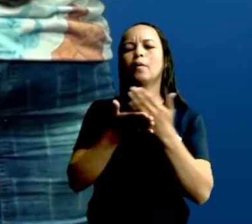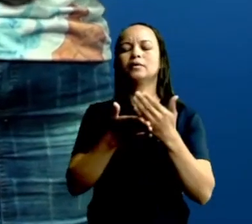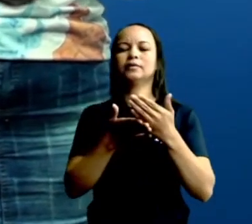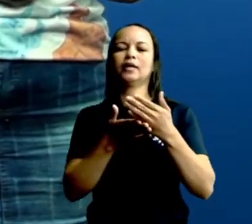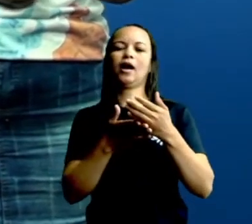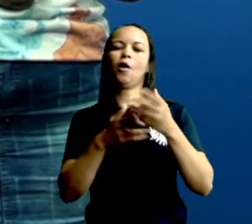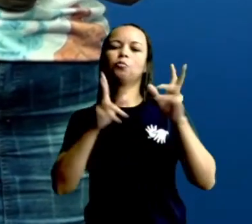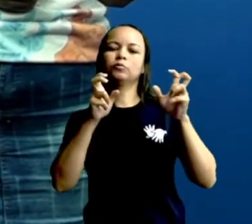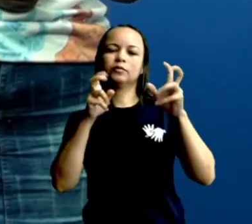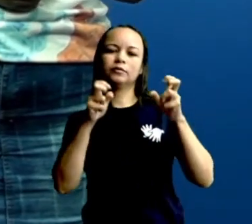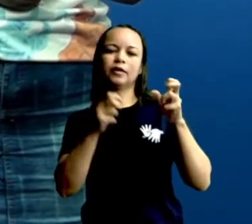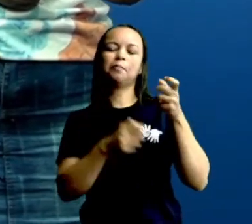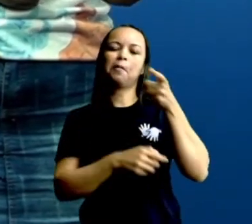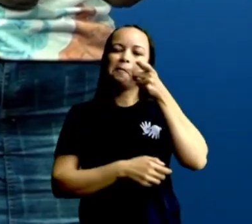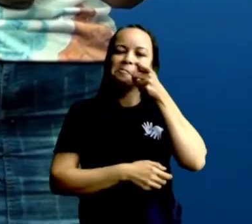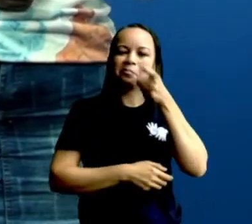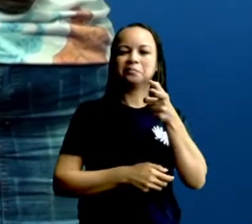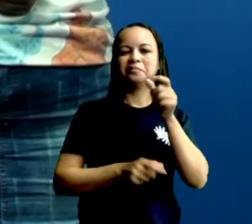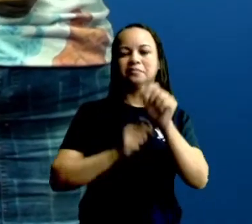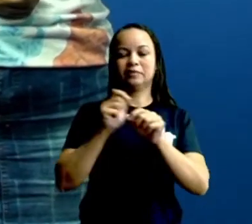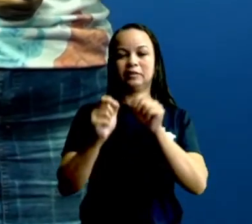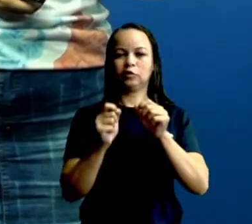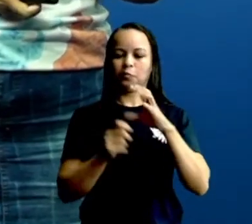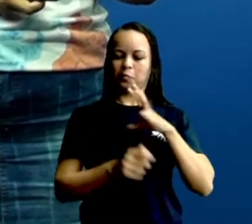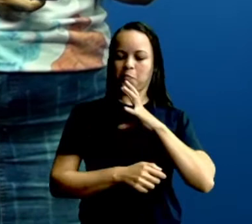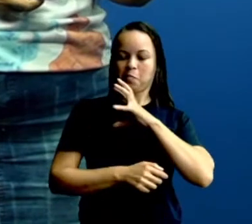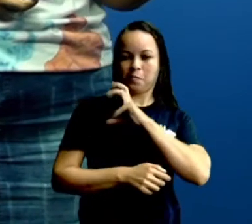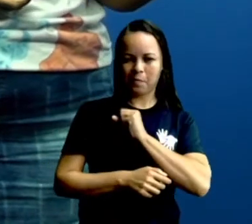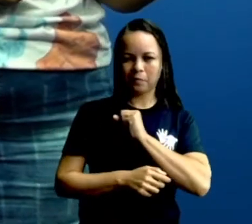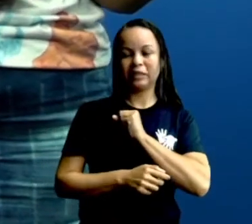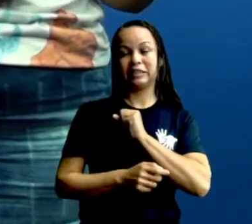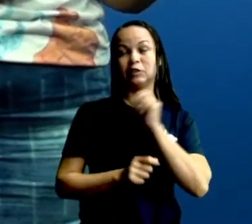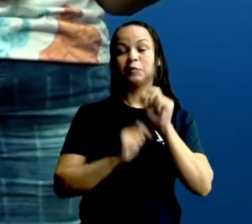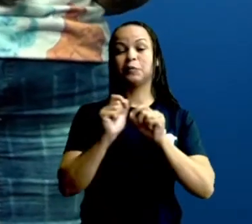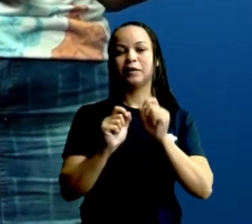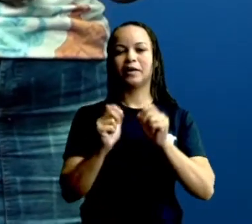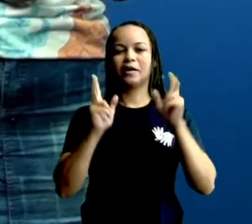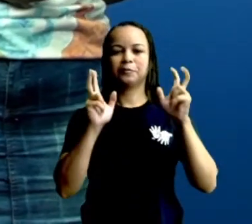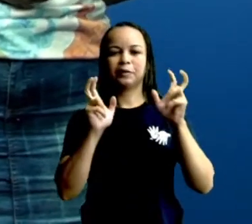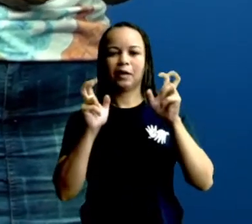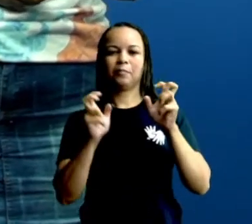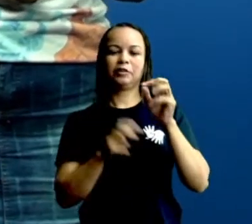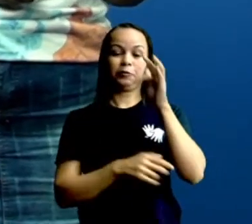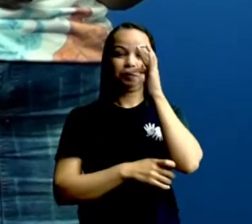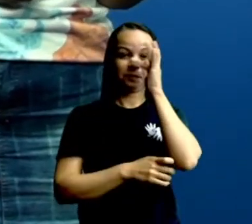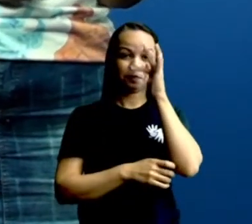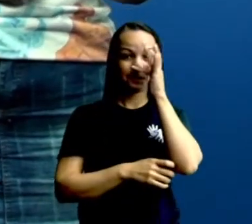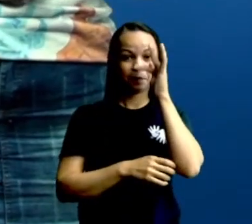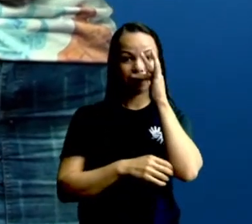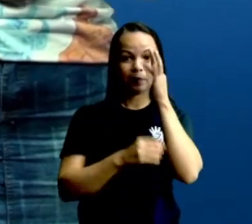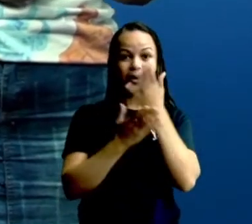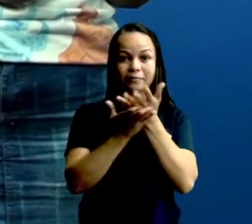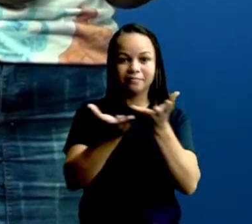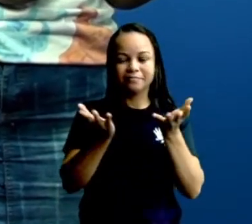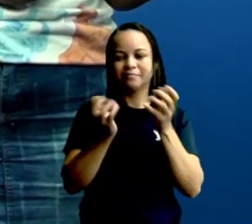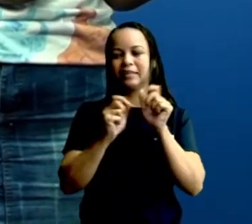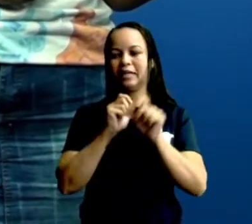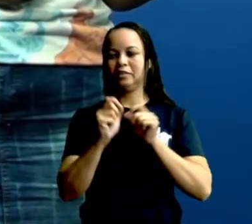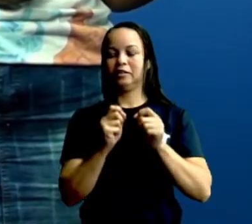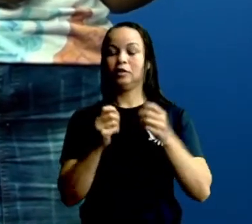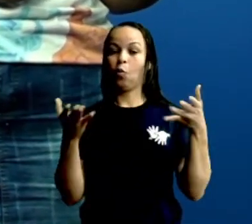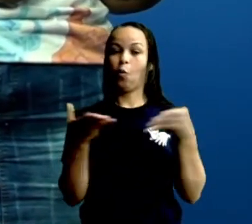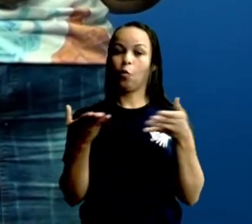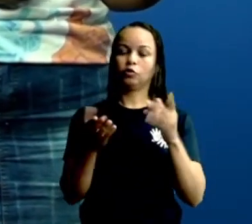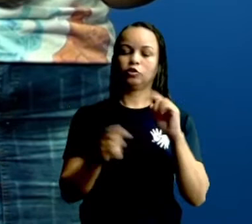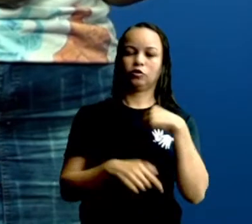que eu amo, sobre as plantas. Isso mesmo! Hoje nós vamos conhecer